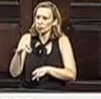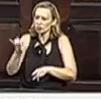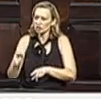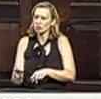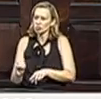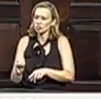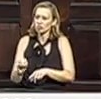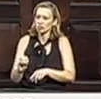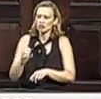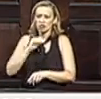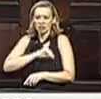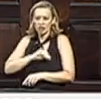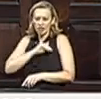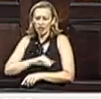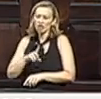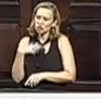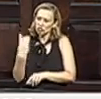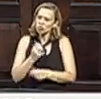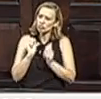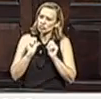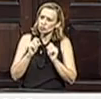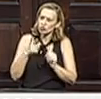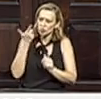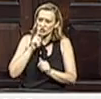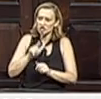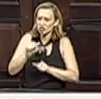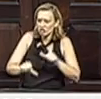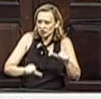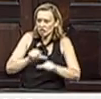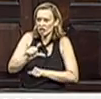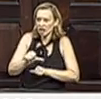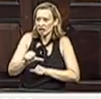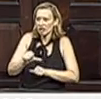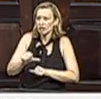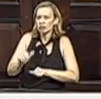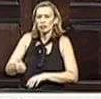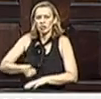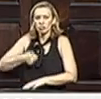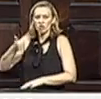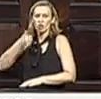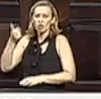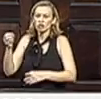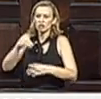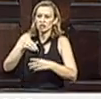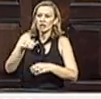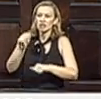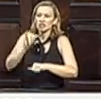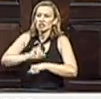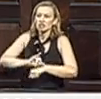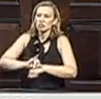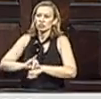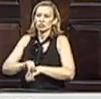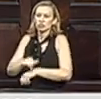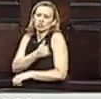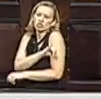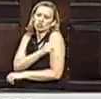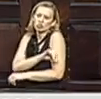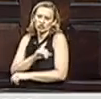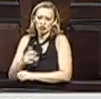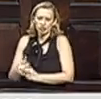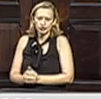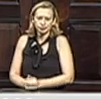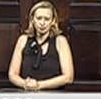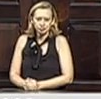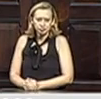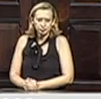consiga realmente transformar e fazer a mudança que a gente quer no estado do Rio de Janeiro. Parabéns, Paulo Ramos. A presidência fará a segunda